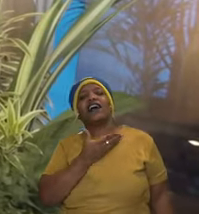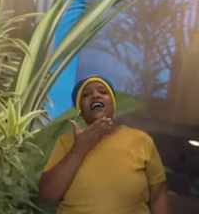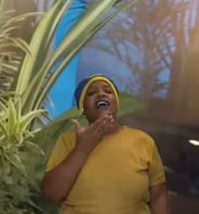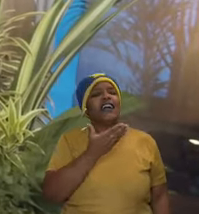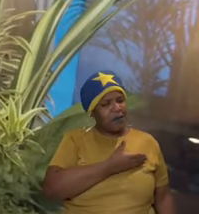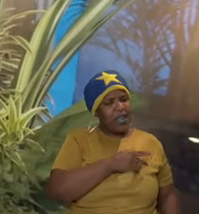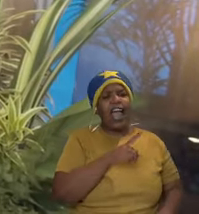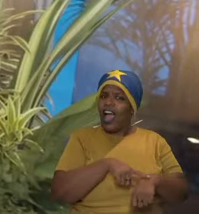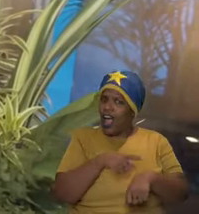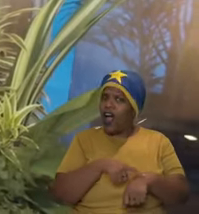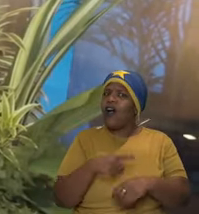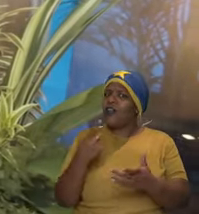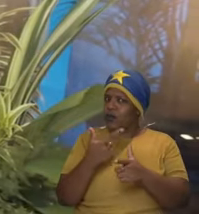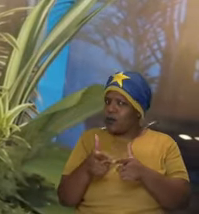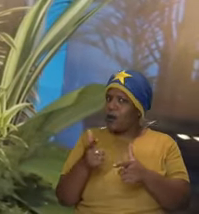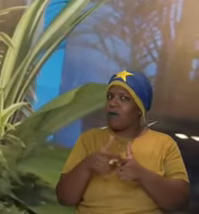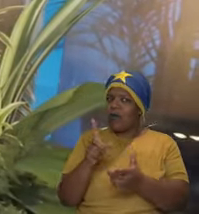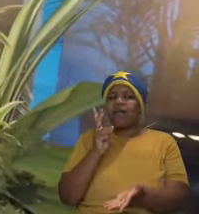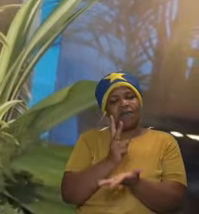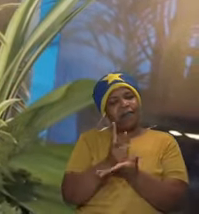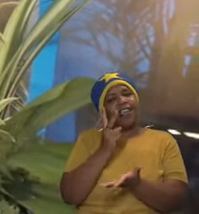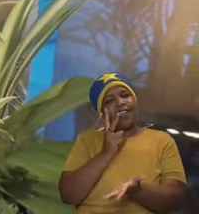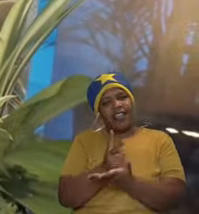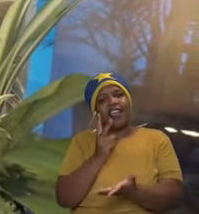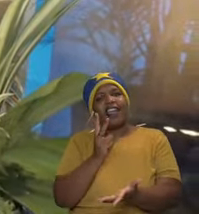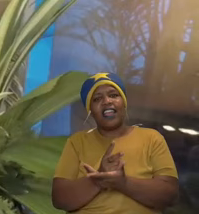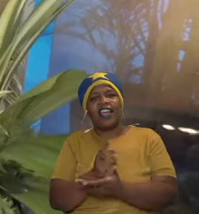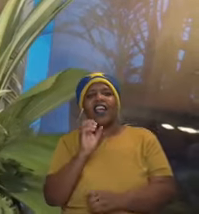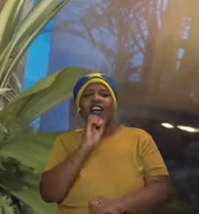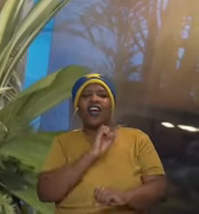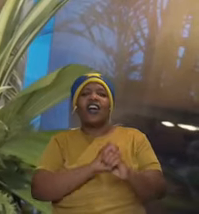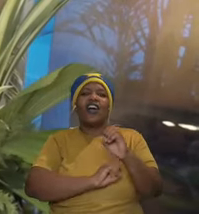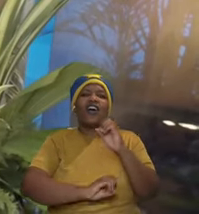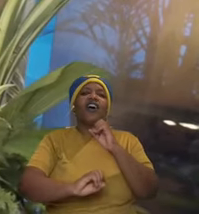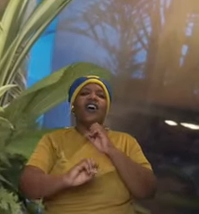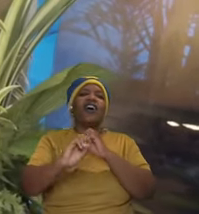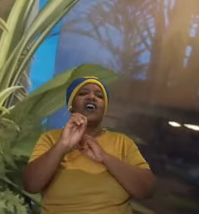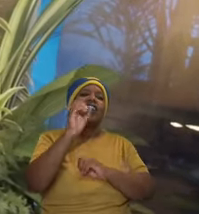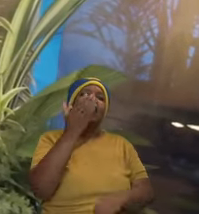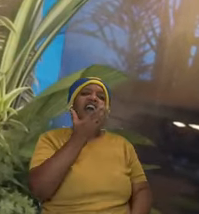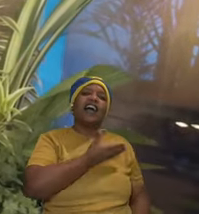Amiga, é pra essas coisas mesmo. Amigo.